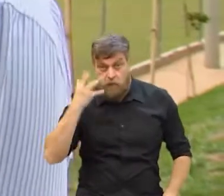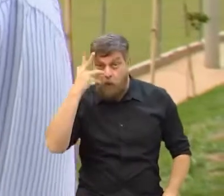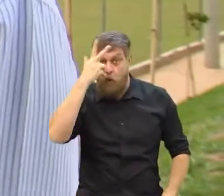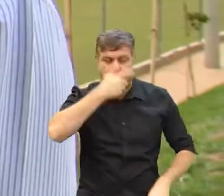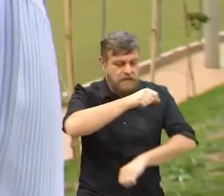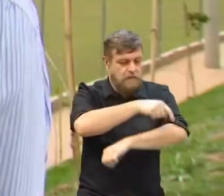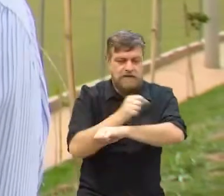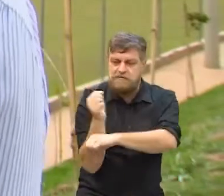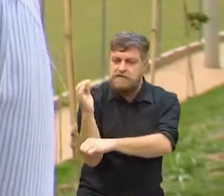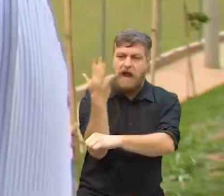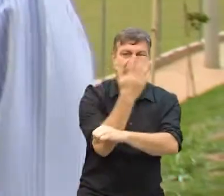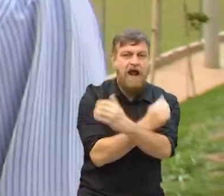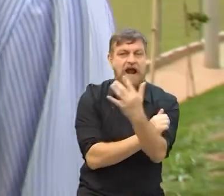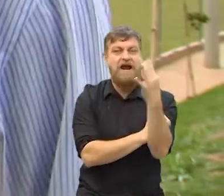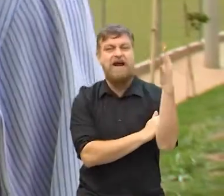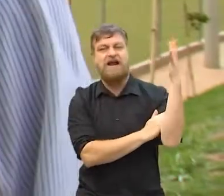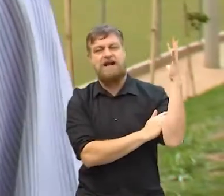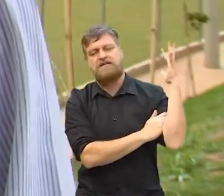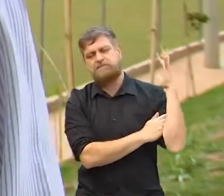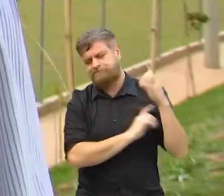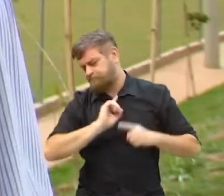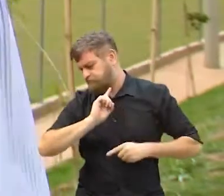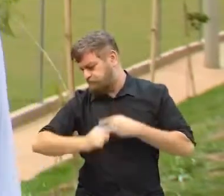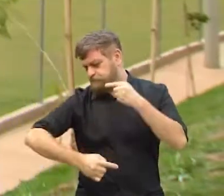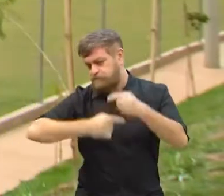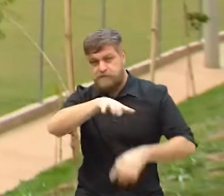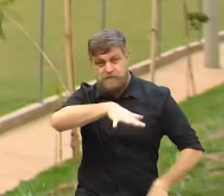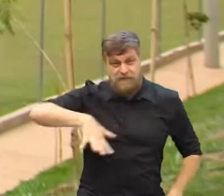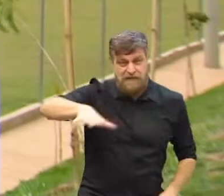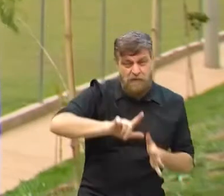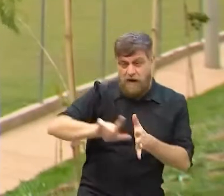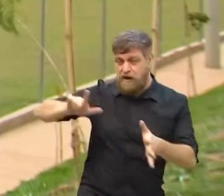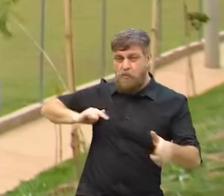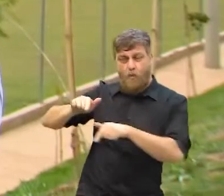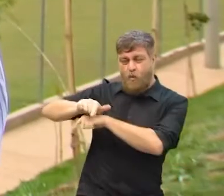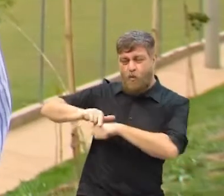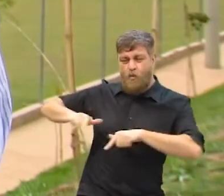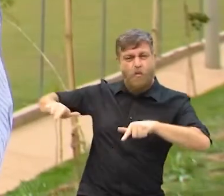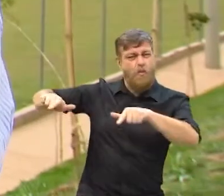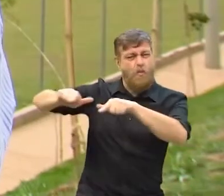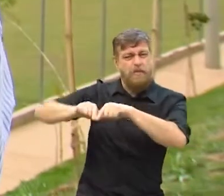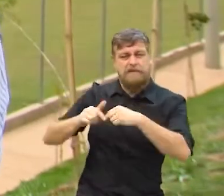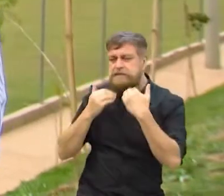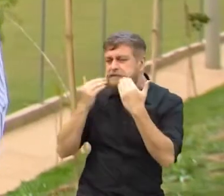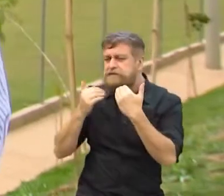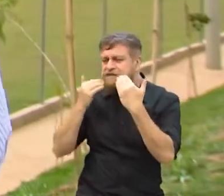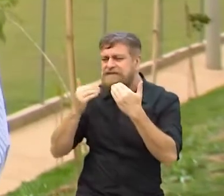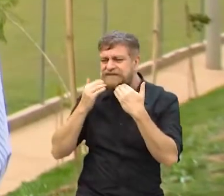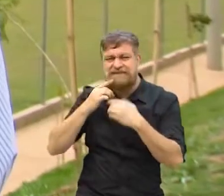esse paisagismo, plantio de árvores, né? Quer dizer, transformou esse local, que era um local até inóspito, porque o